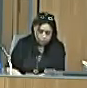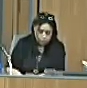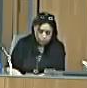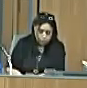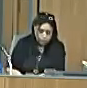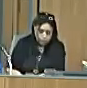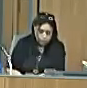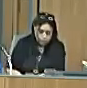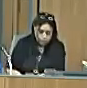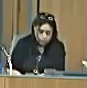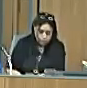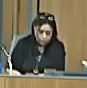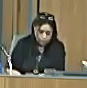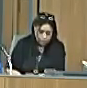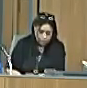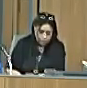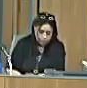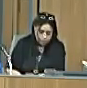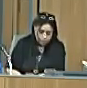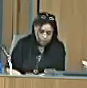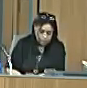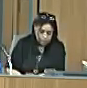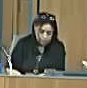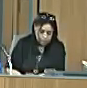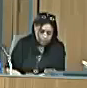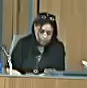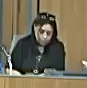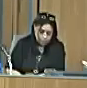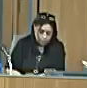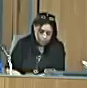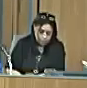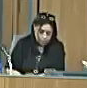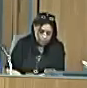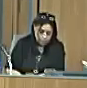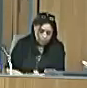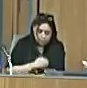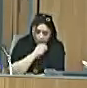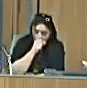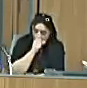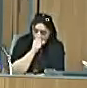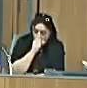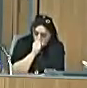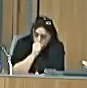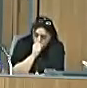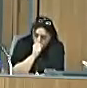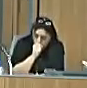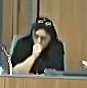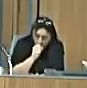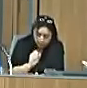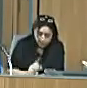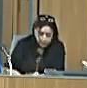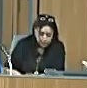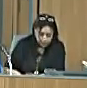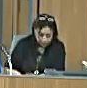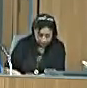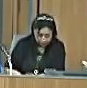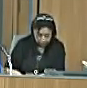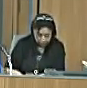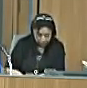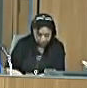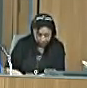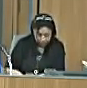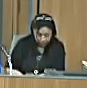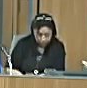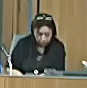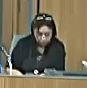a secretária quem é crepe eu eo doutor gustavo henrique fizeram uso da palavra talvez nós tenhamos já